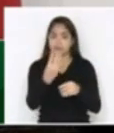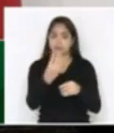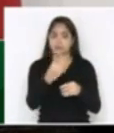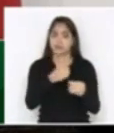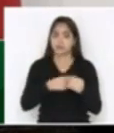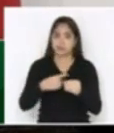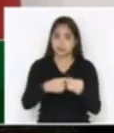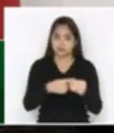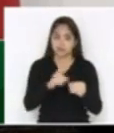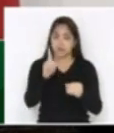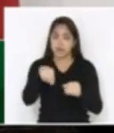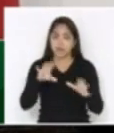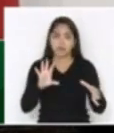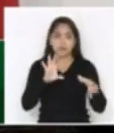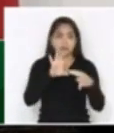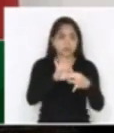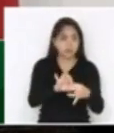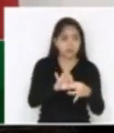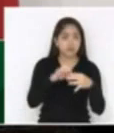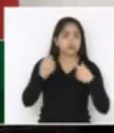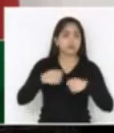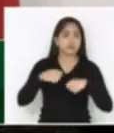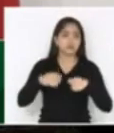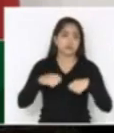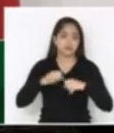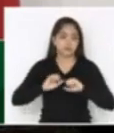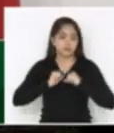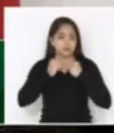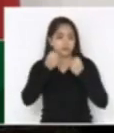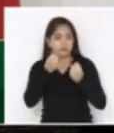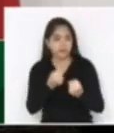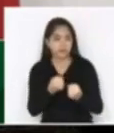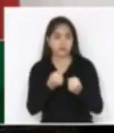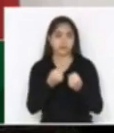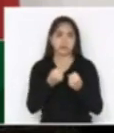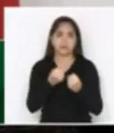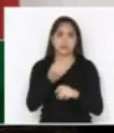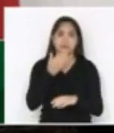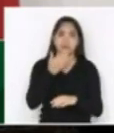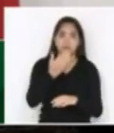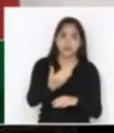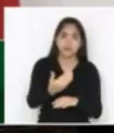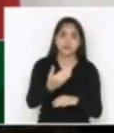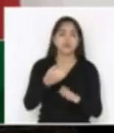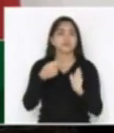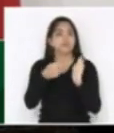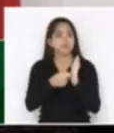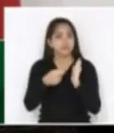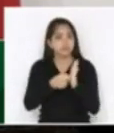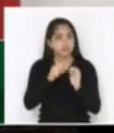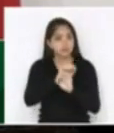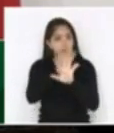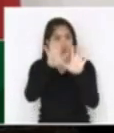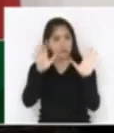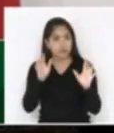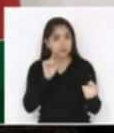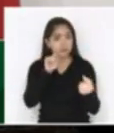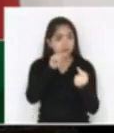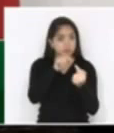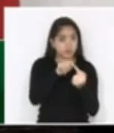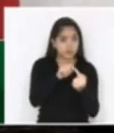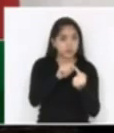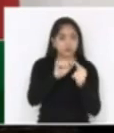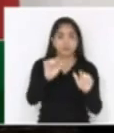união, meu povo, que nós temos que trabalhar para que a gente possa reivindicar com clareza e com os nossos objetivos de dar